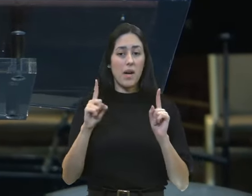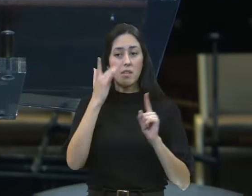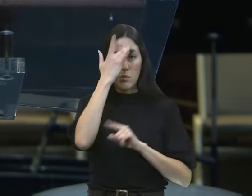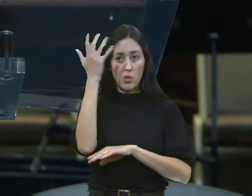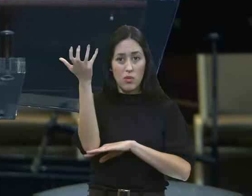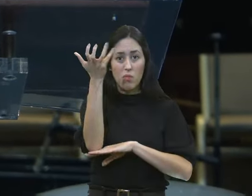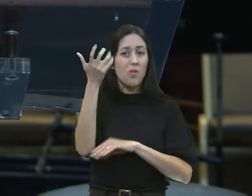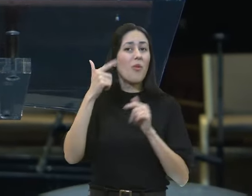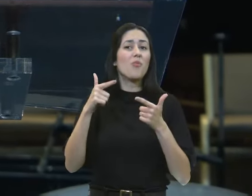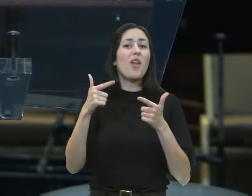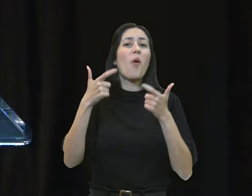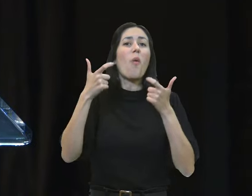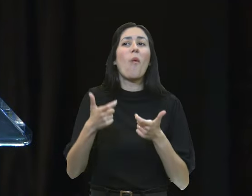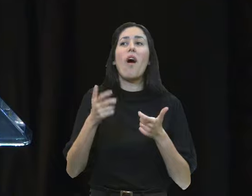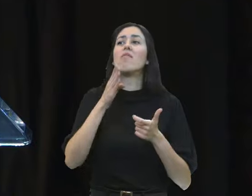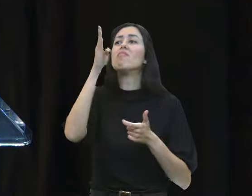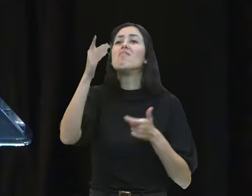era o Bartimeu.